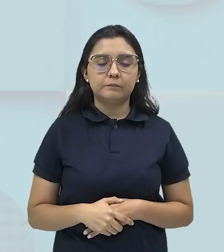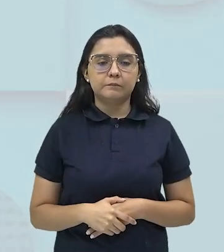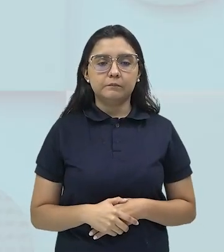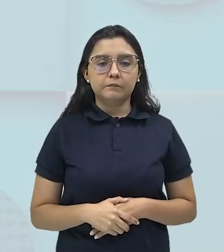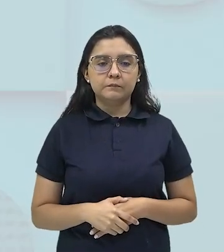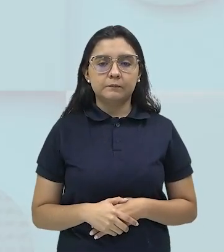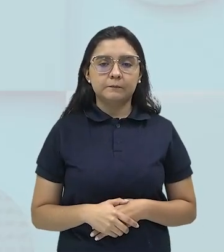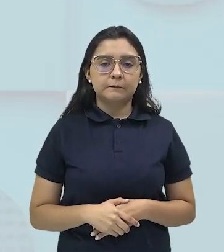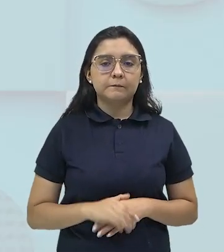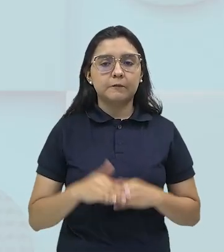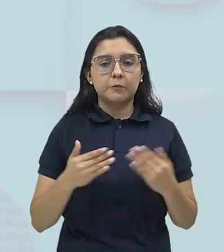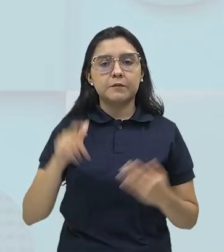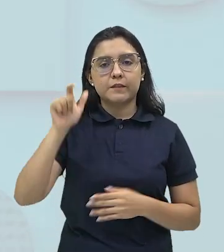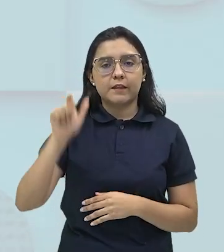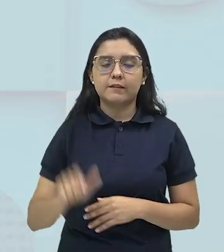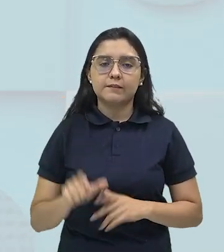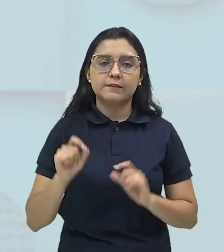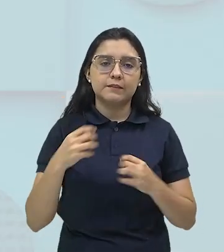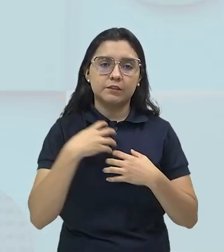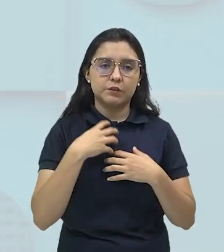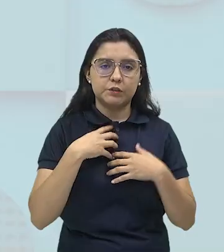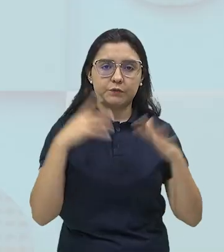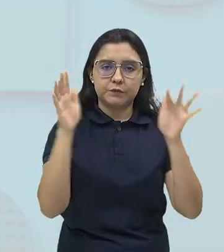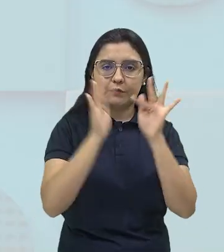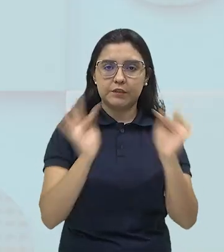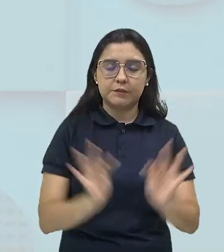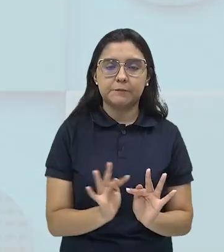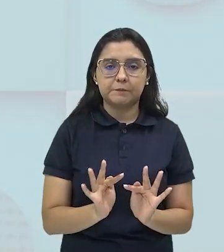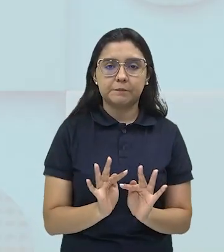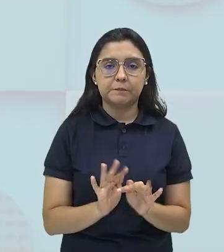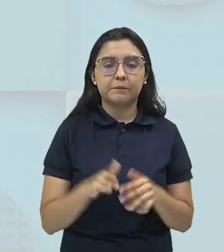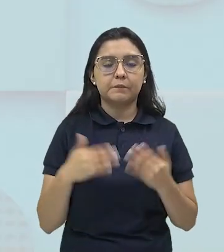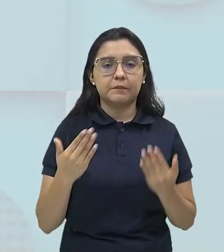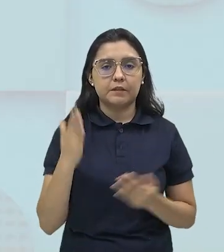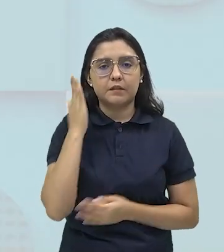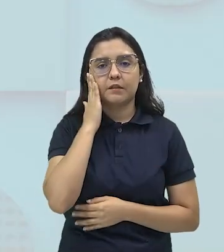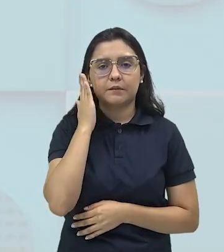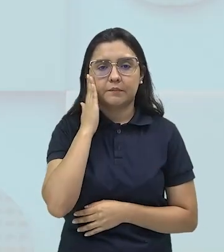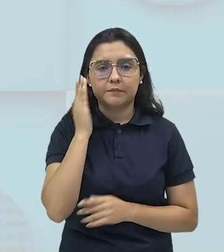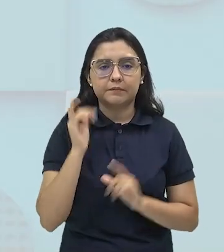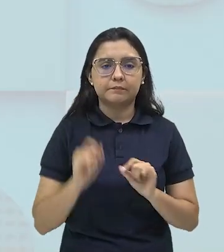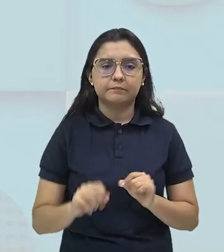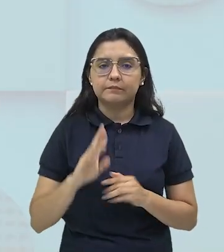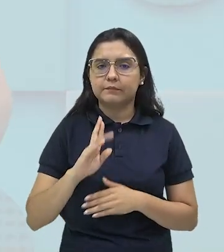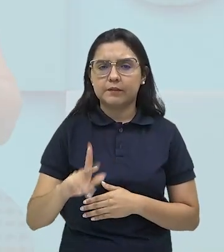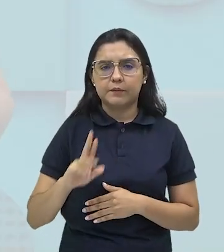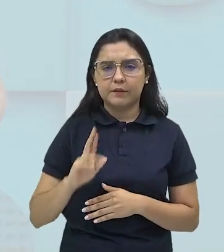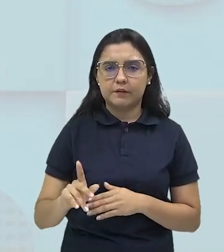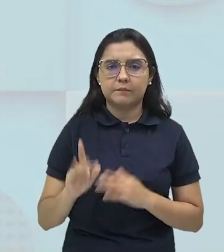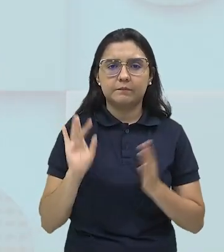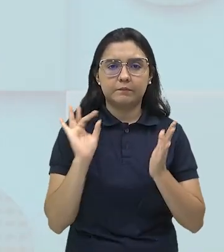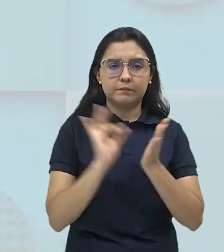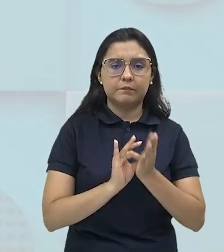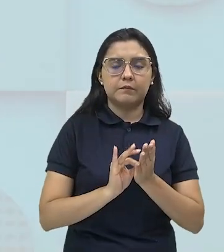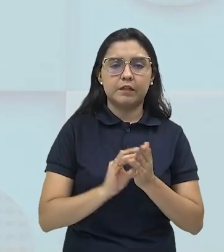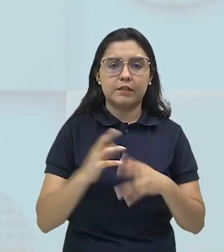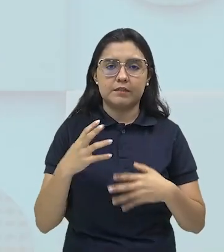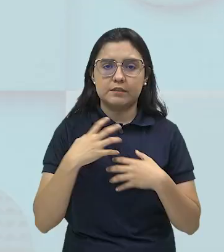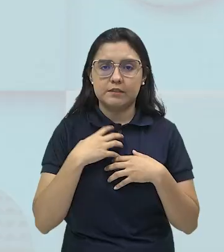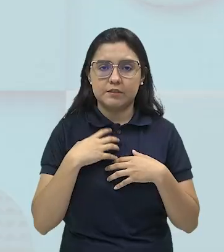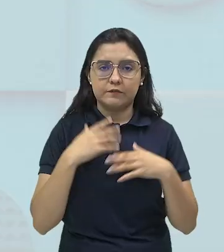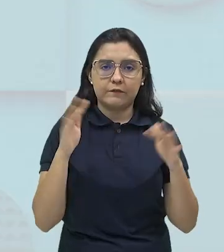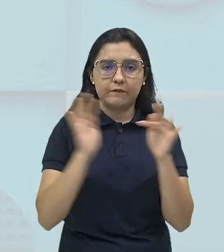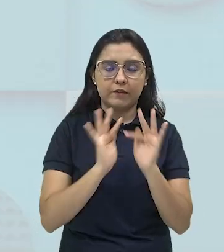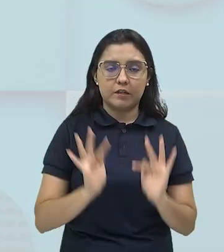ela fosse uma pessoa mais feliz, né? Sabendo nós que não era verdadeiramente isso, né, que iria fazer ela ser